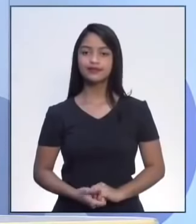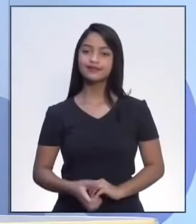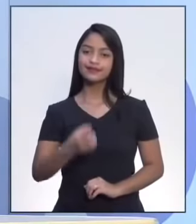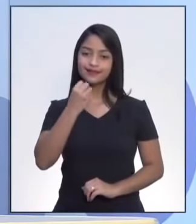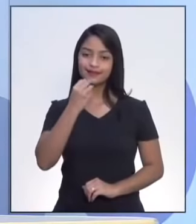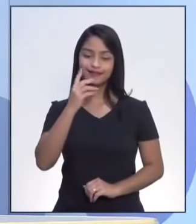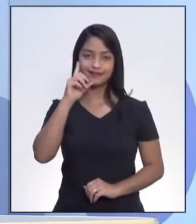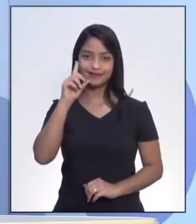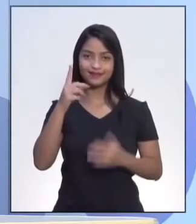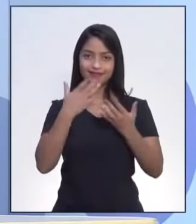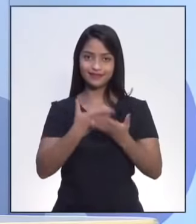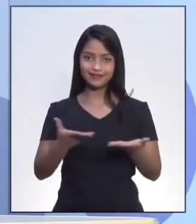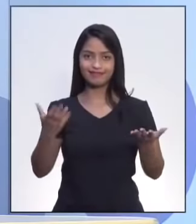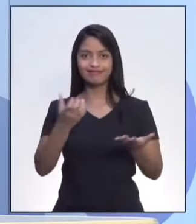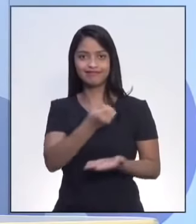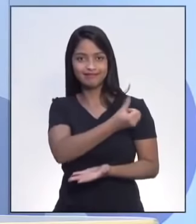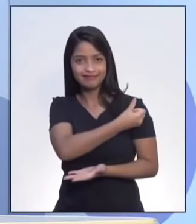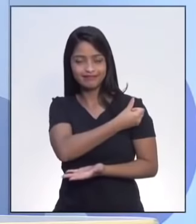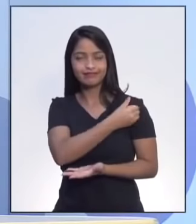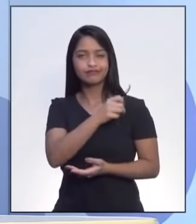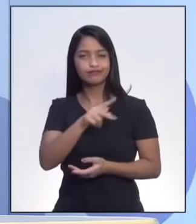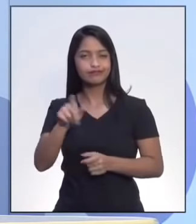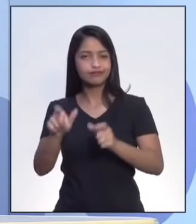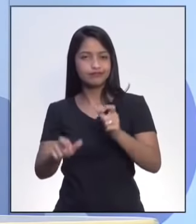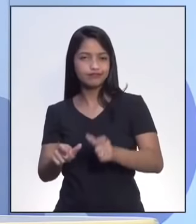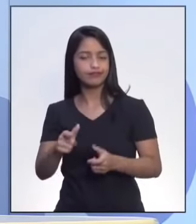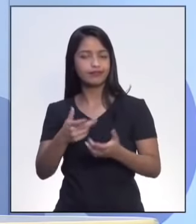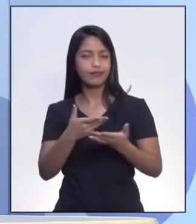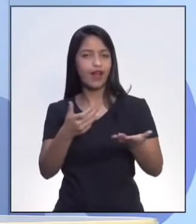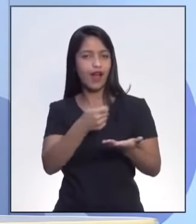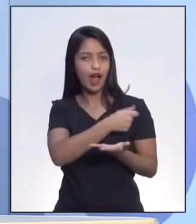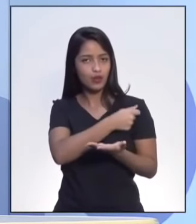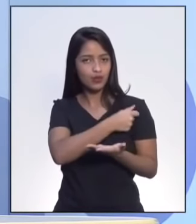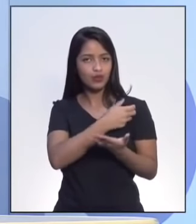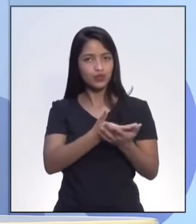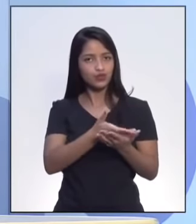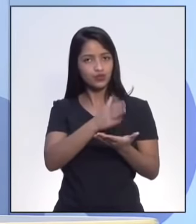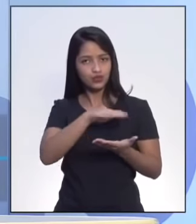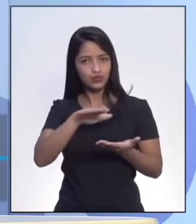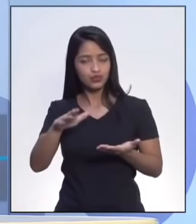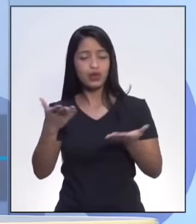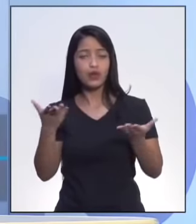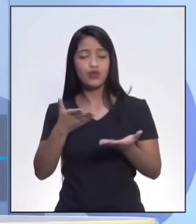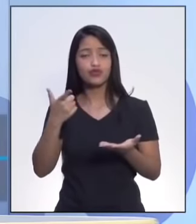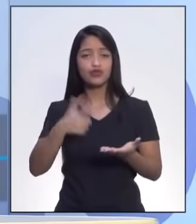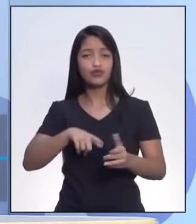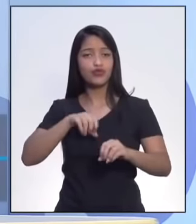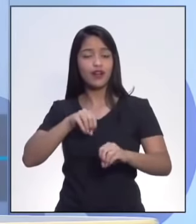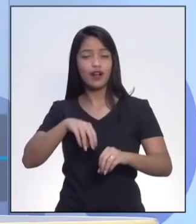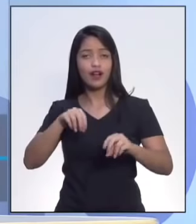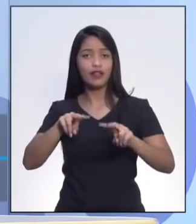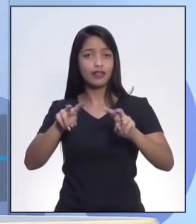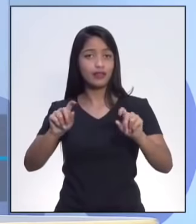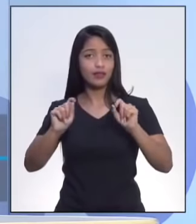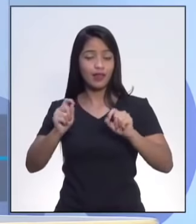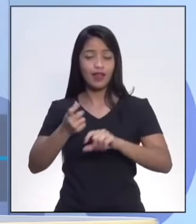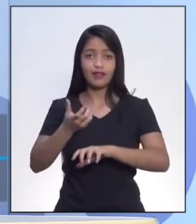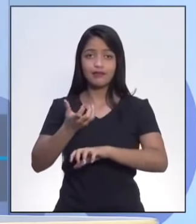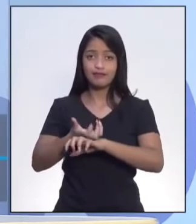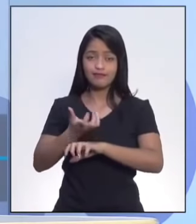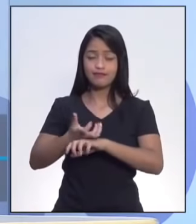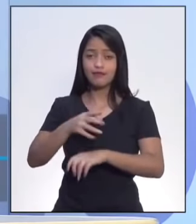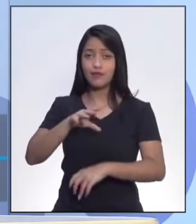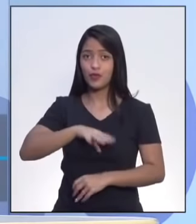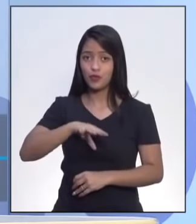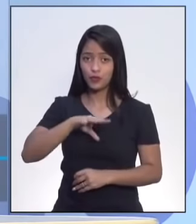dia, sexto ano, bom dia, professores e alunos, mais uma aula de língua portuguesa. Eu sou a professora Andréia. Hoje a